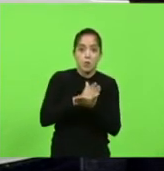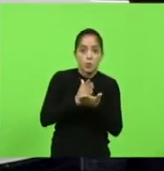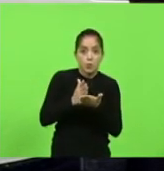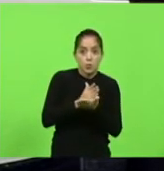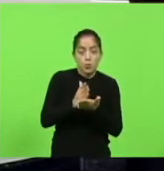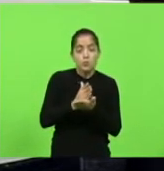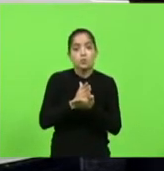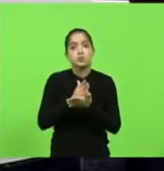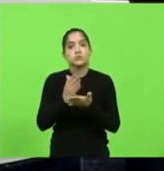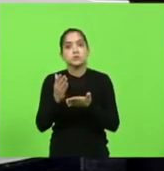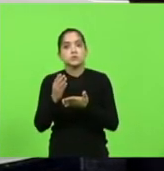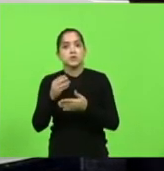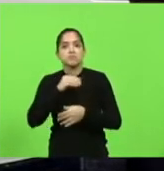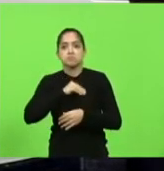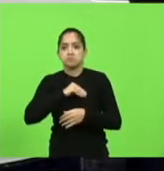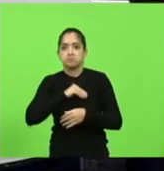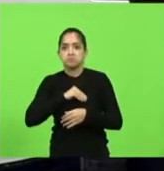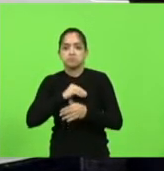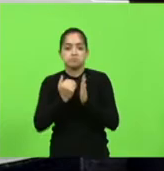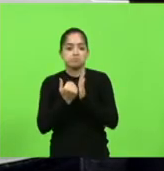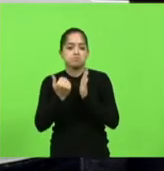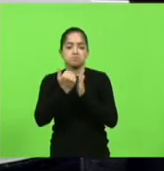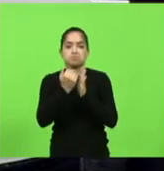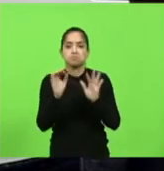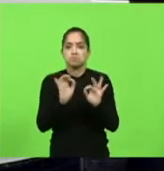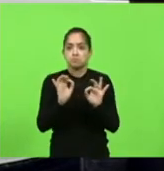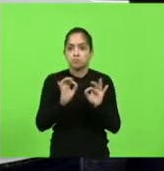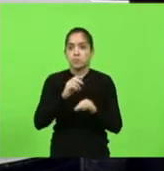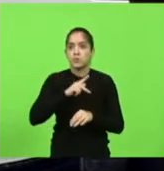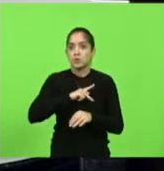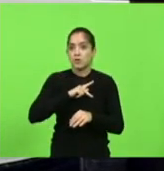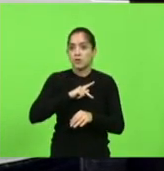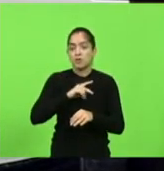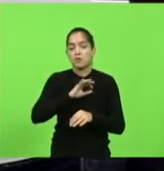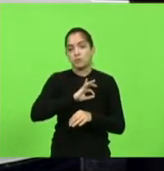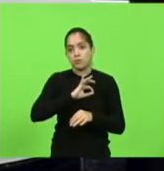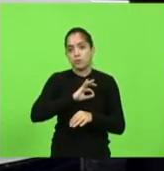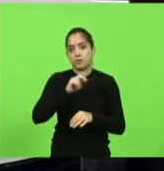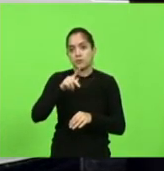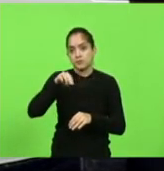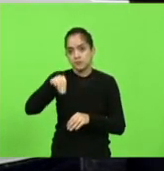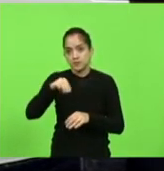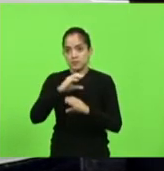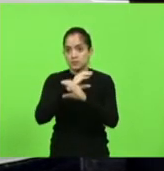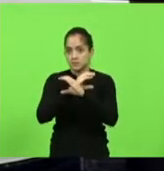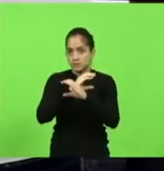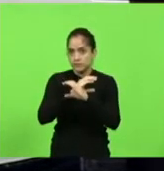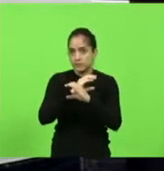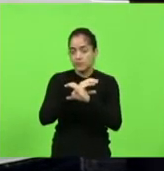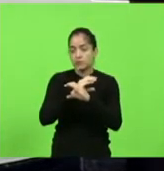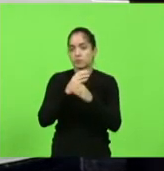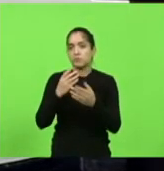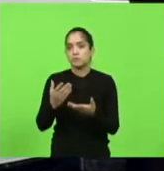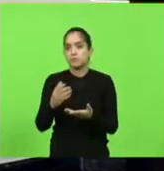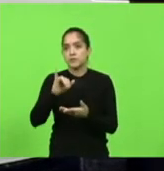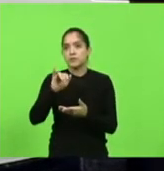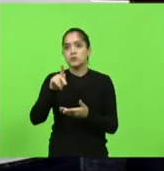sem reposição, tanto da Polícia Militar, quanto da Polícia Civil, quanto